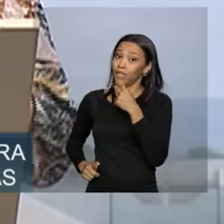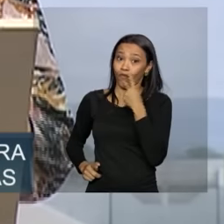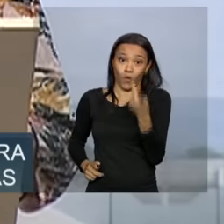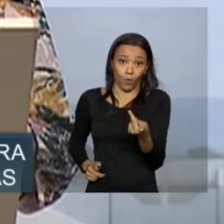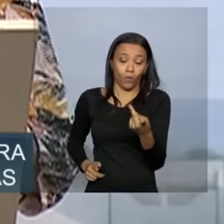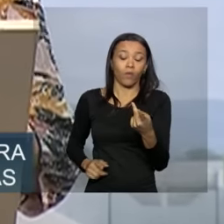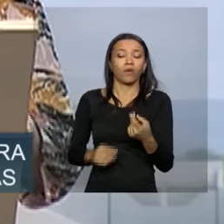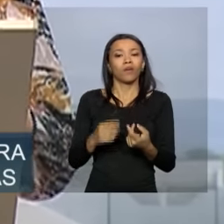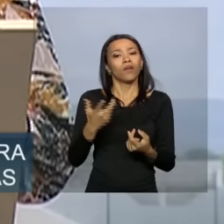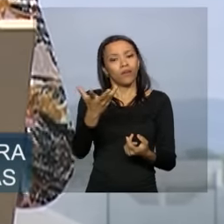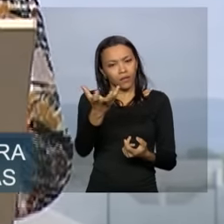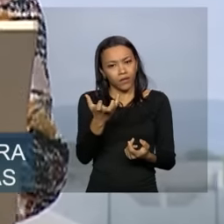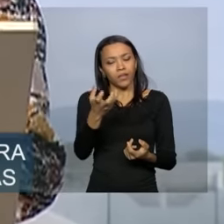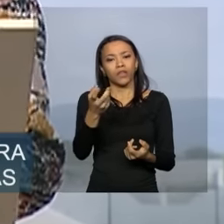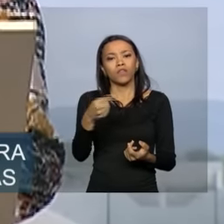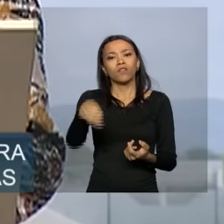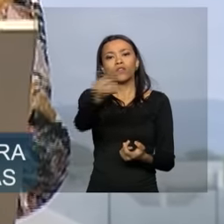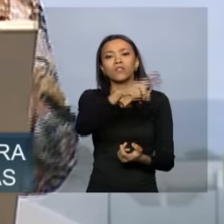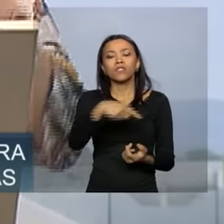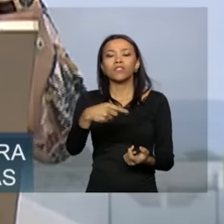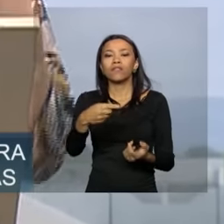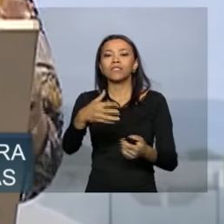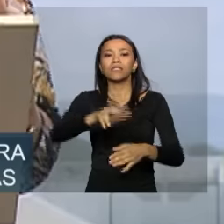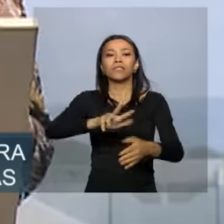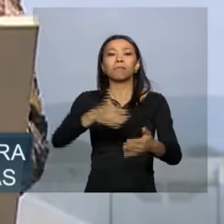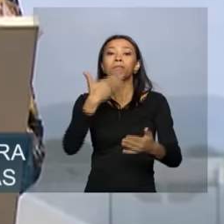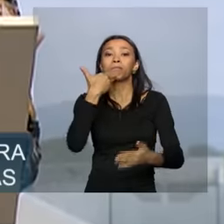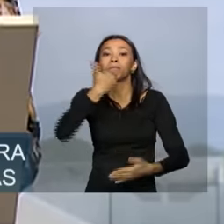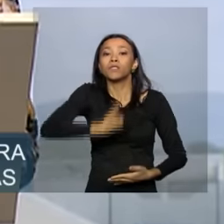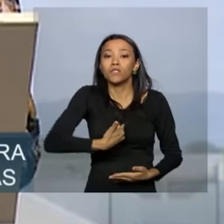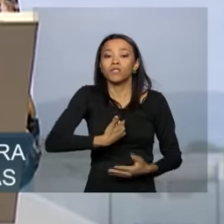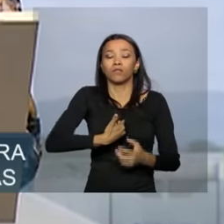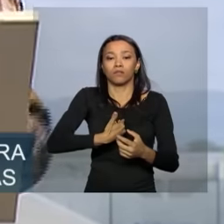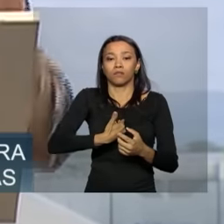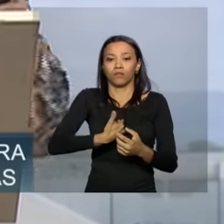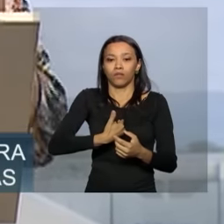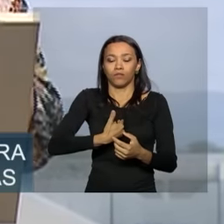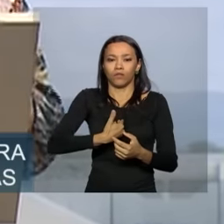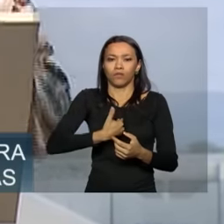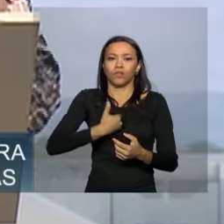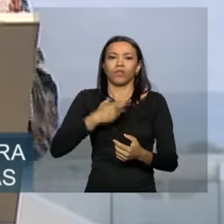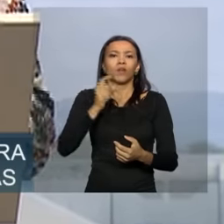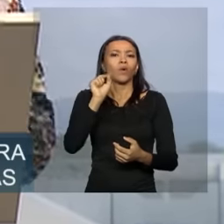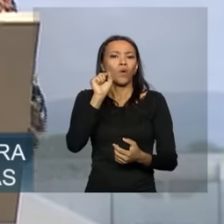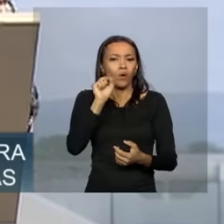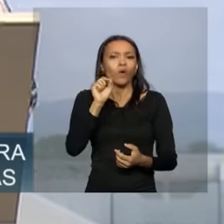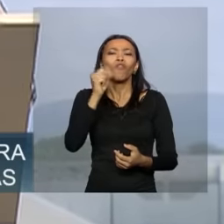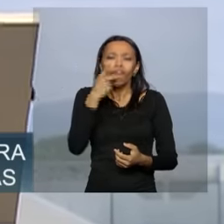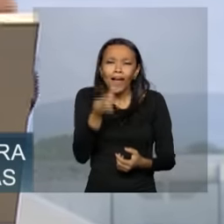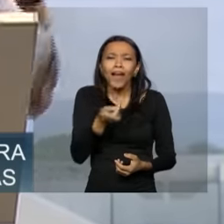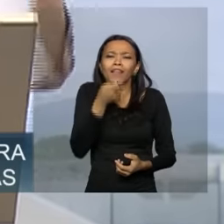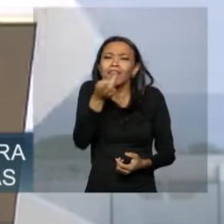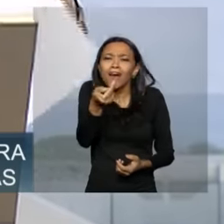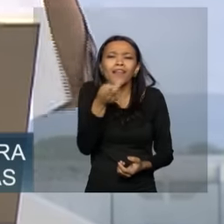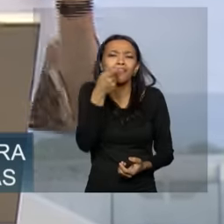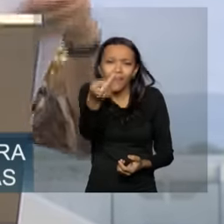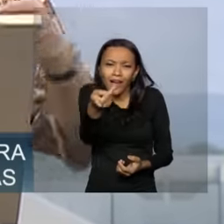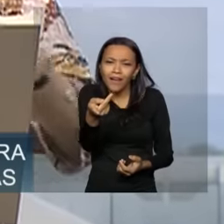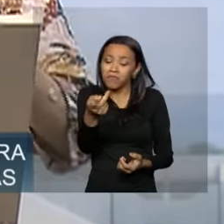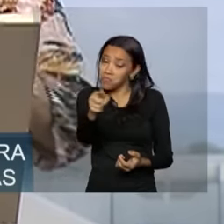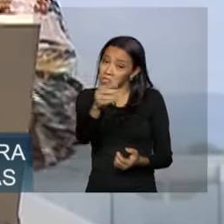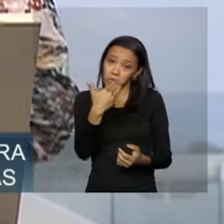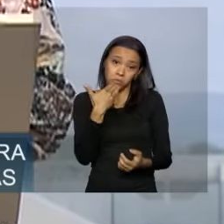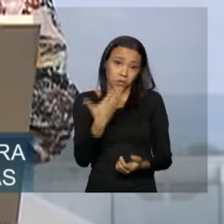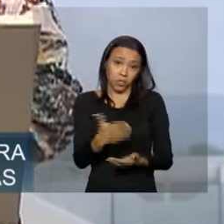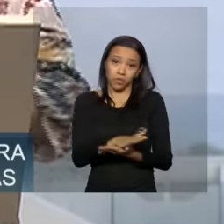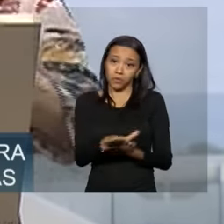tivessem levantado e pedido, numa única voz, conta, conta. Como vocês não